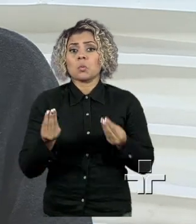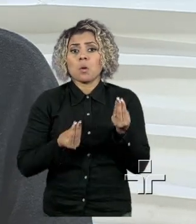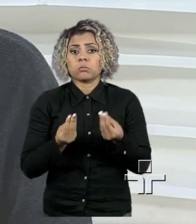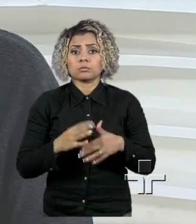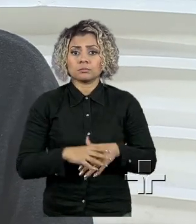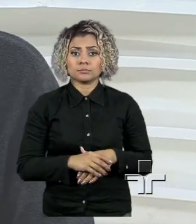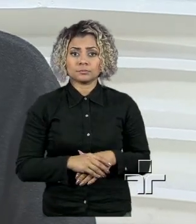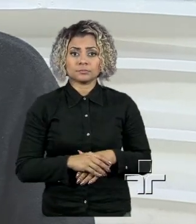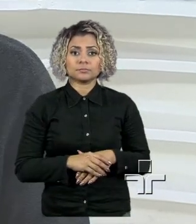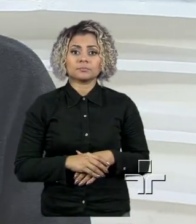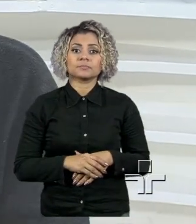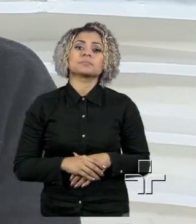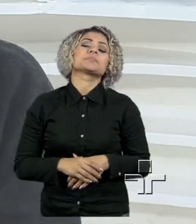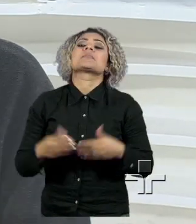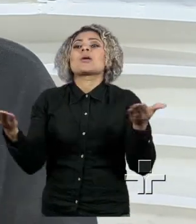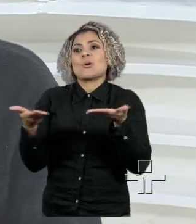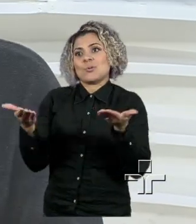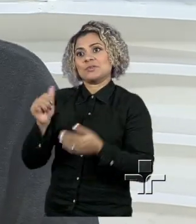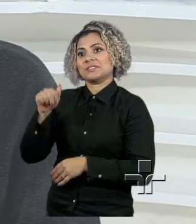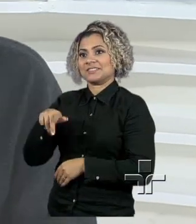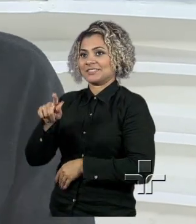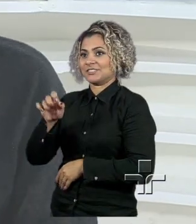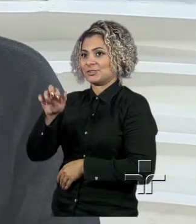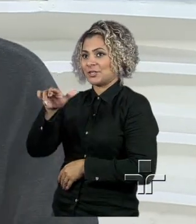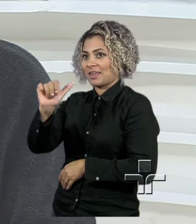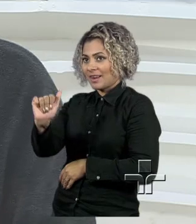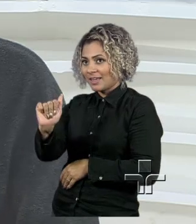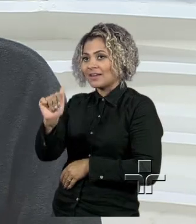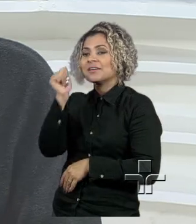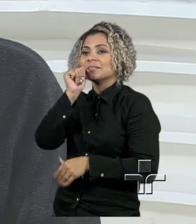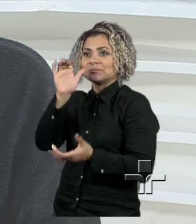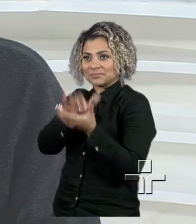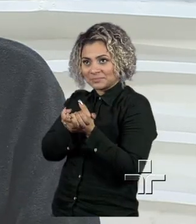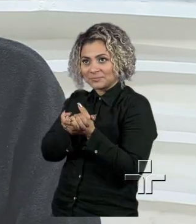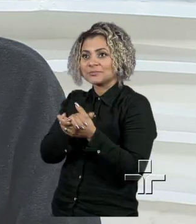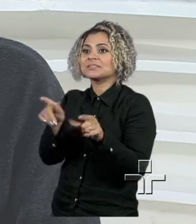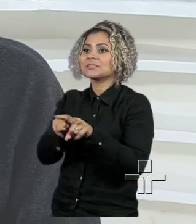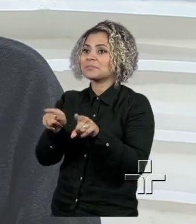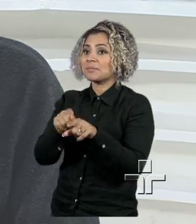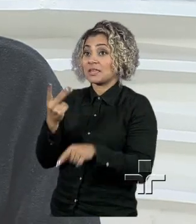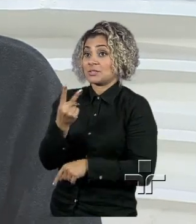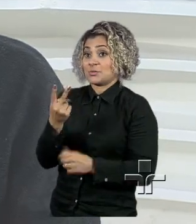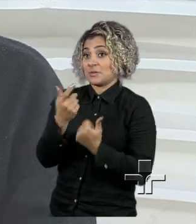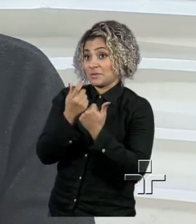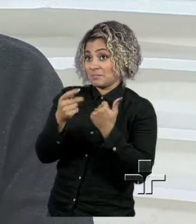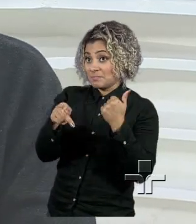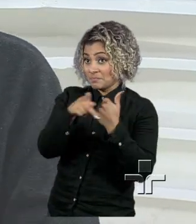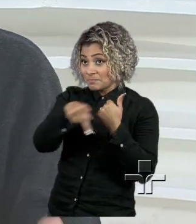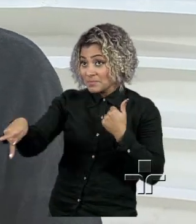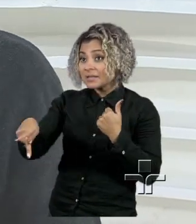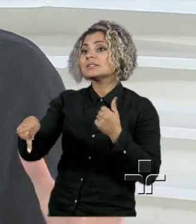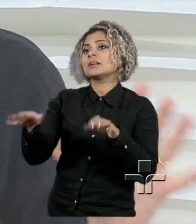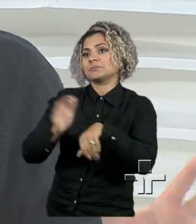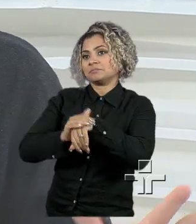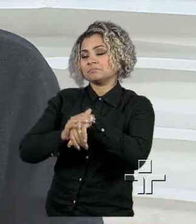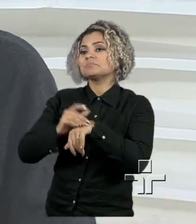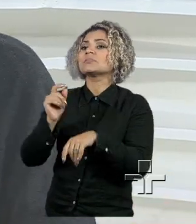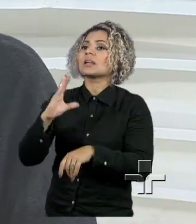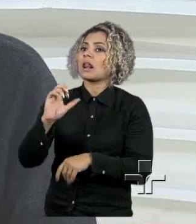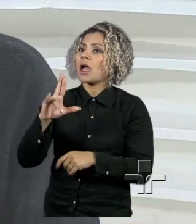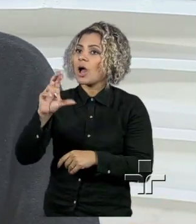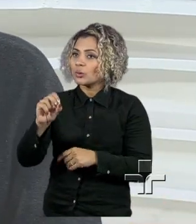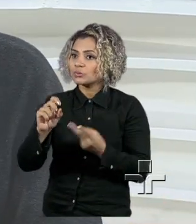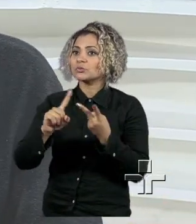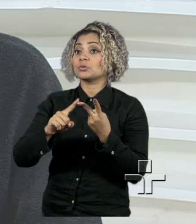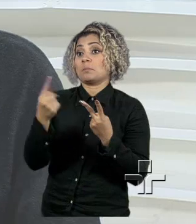Bom, hoje a Ângela, minha esposa, ela é vice-presidente do Instituto, o Clóvis Ailton Madeira, nosso presidente, e foi fundada há quase 10